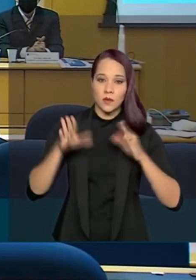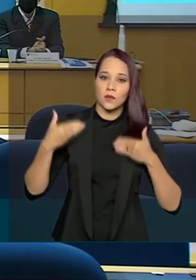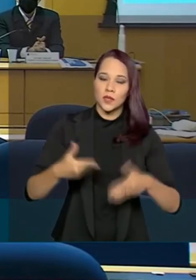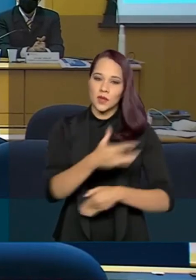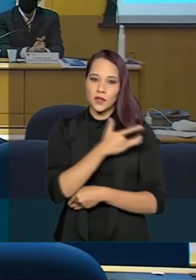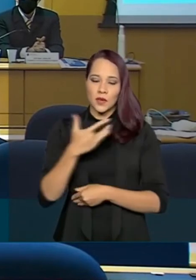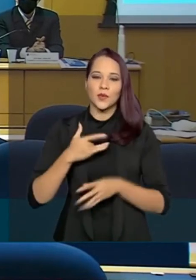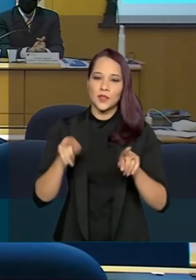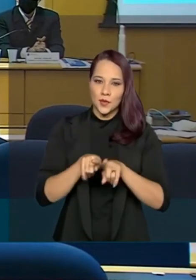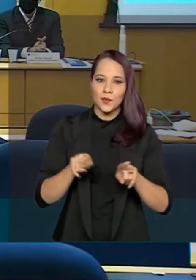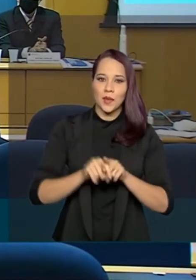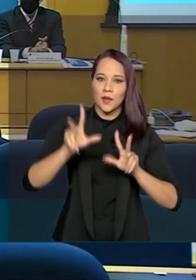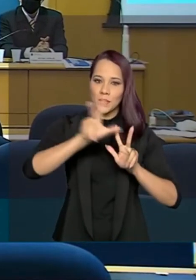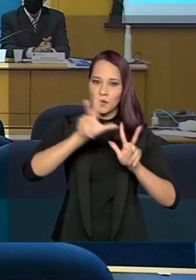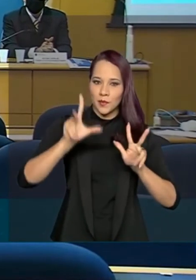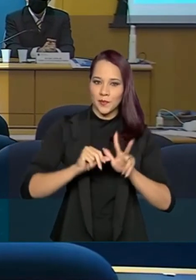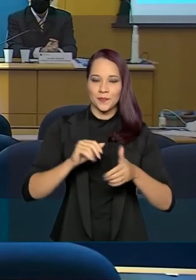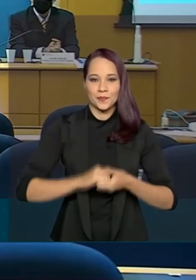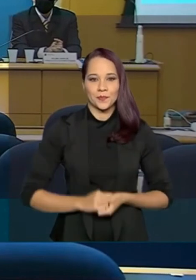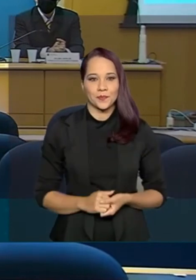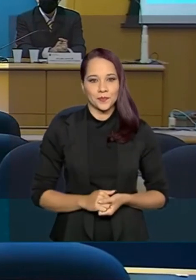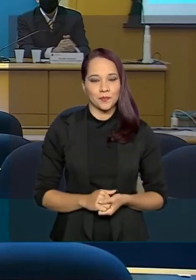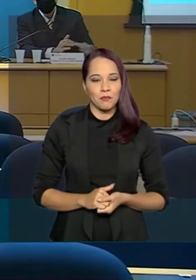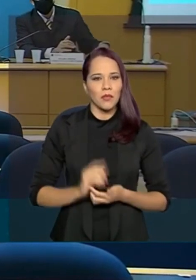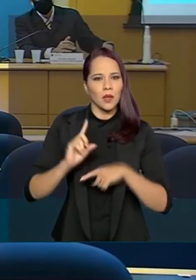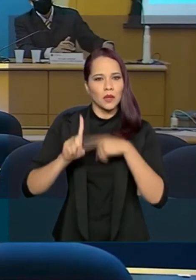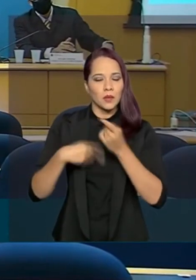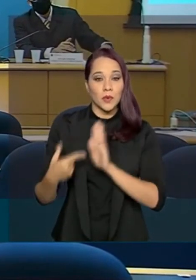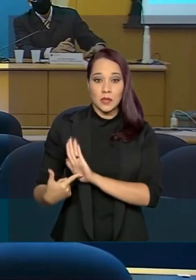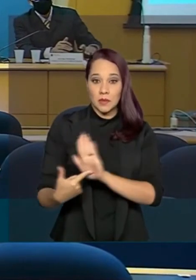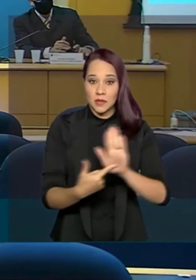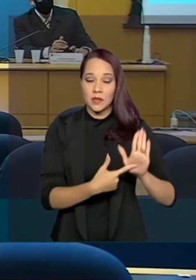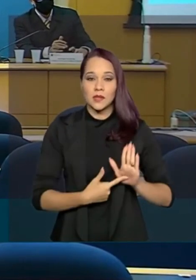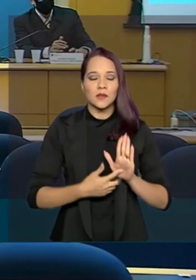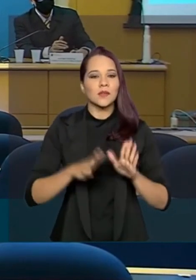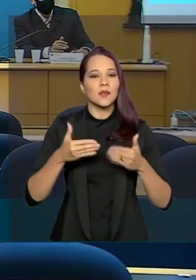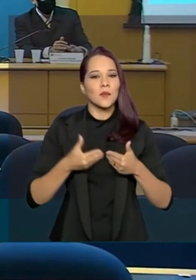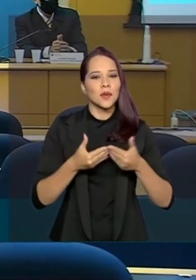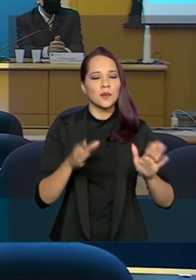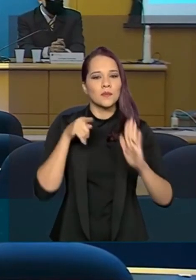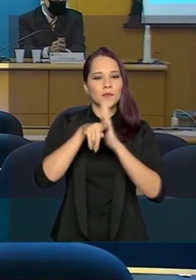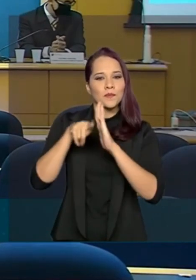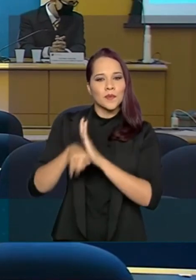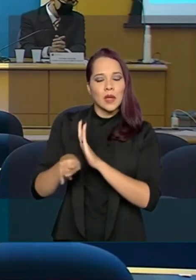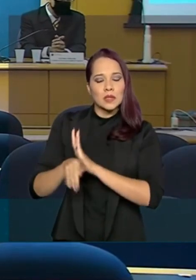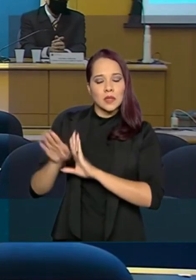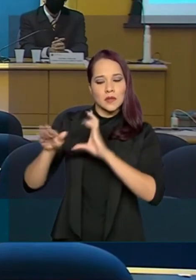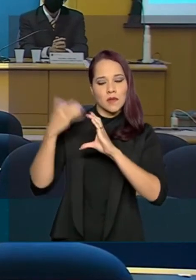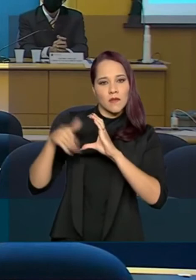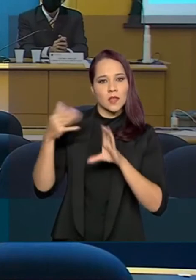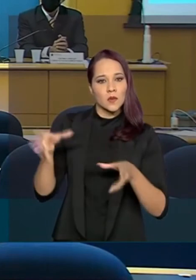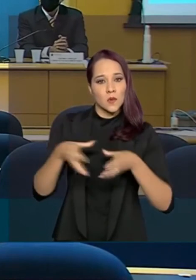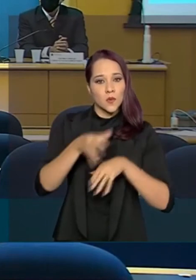da Saúde e também pela TV Brasil. Após a apresentação, nós abriremos para as perguntas enviadas por